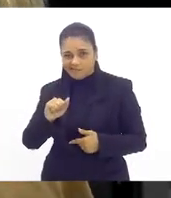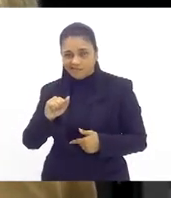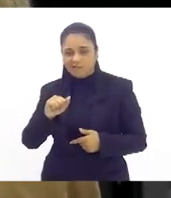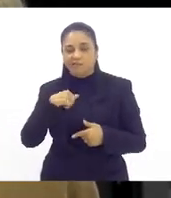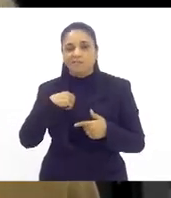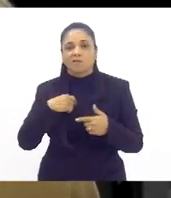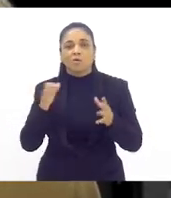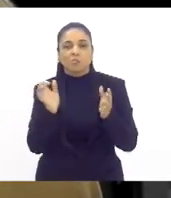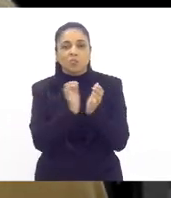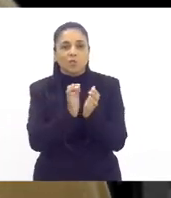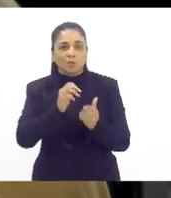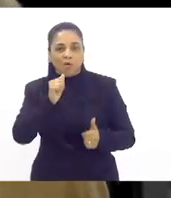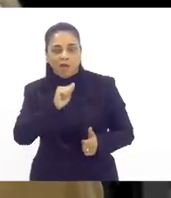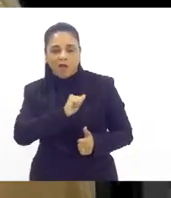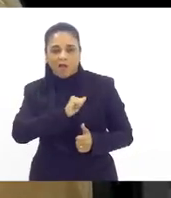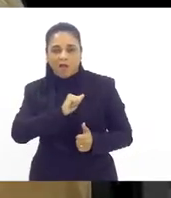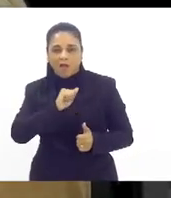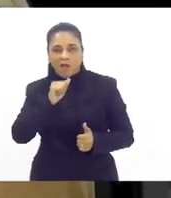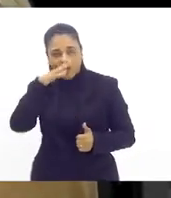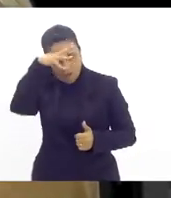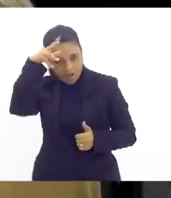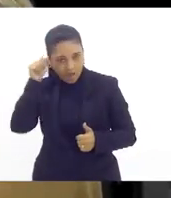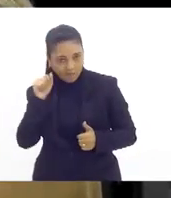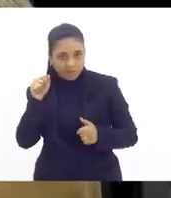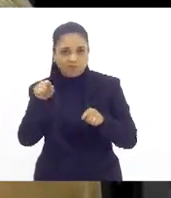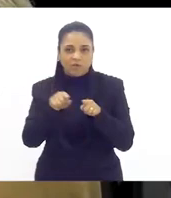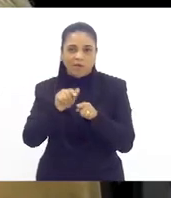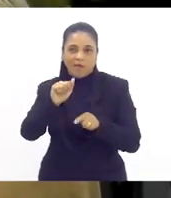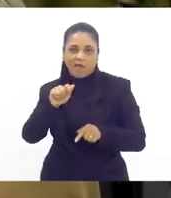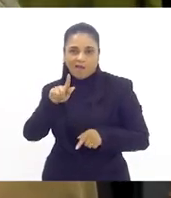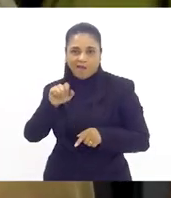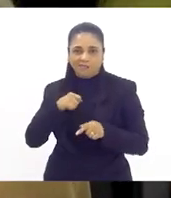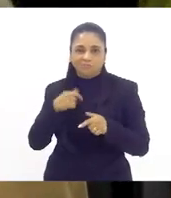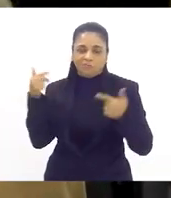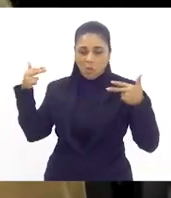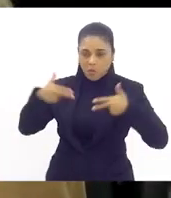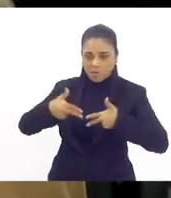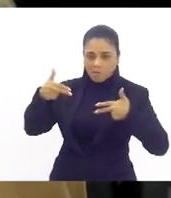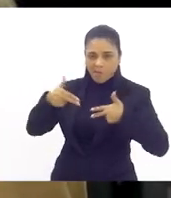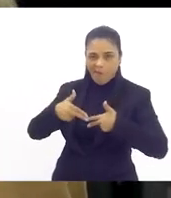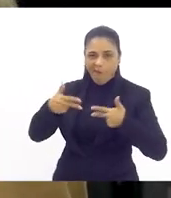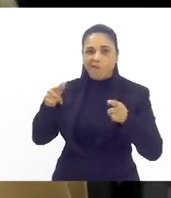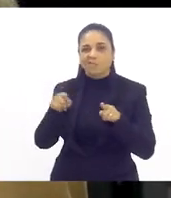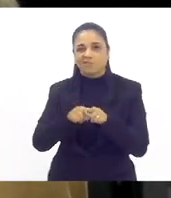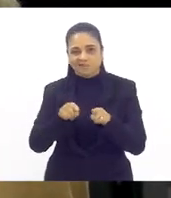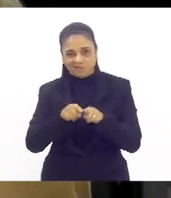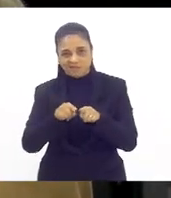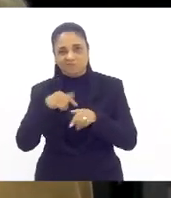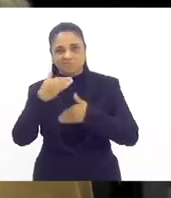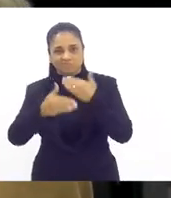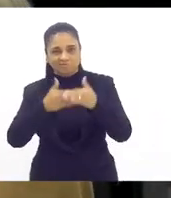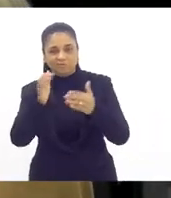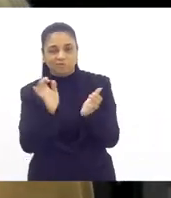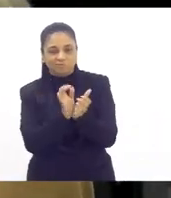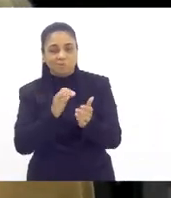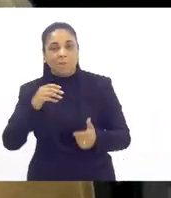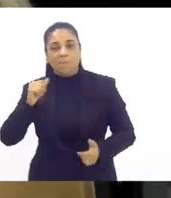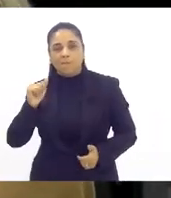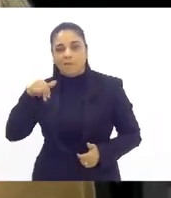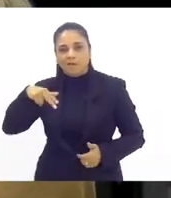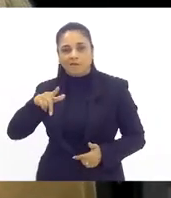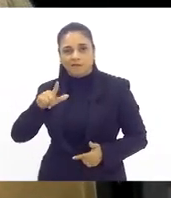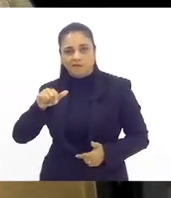afro Lage frente Nacional de mulheres do hip hop construção Nacional do hip hop aí a Lúcia d'oxum